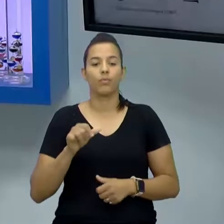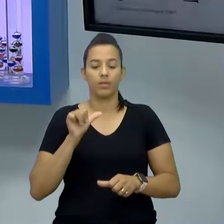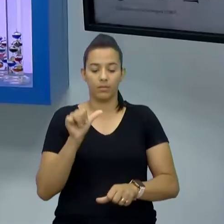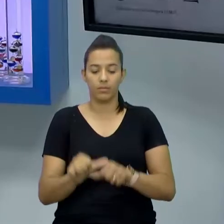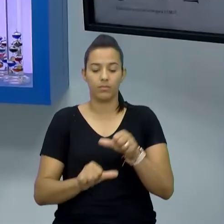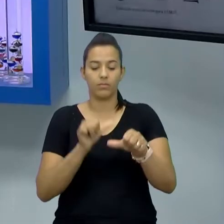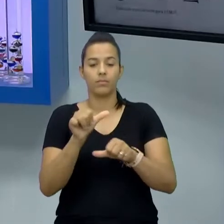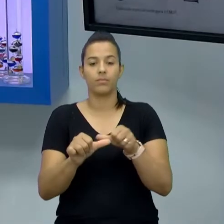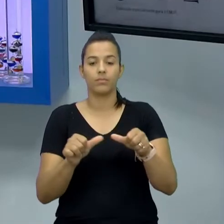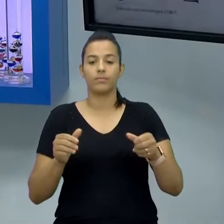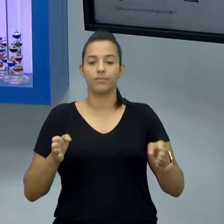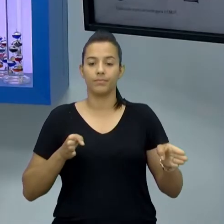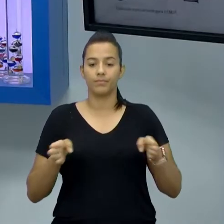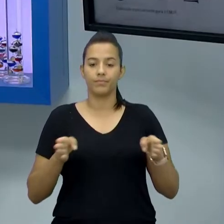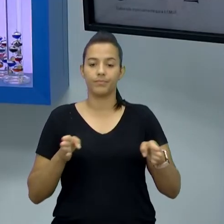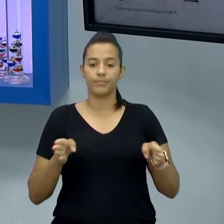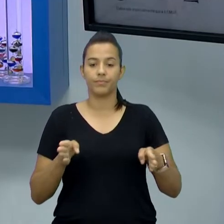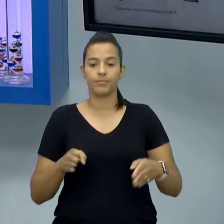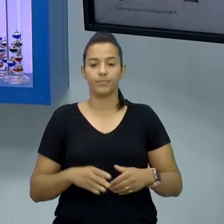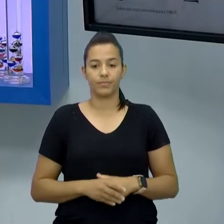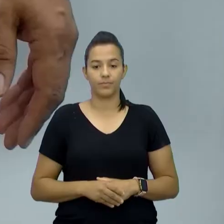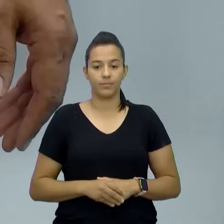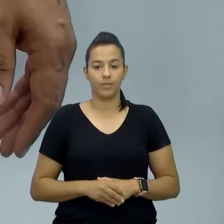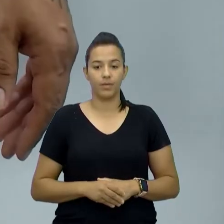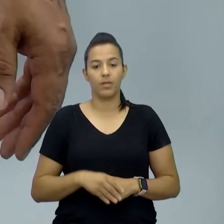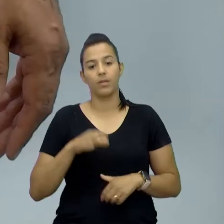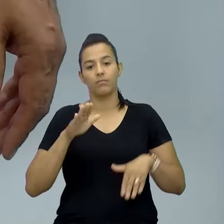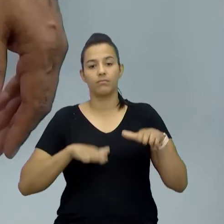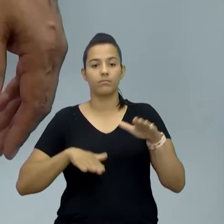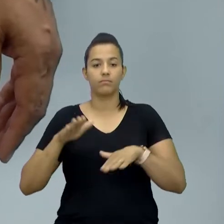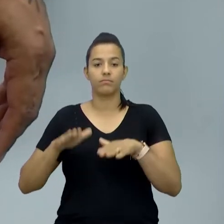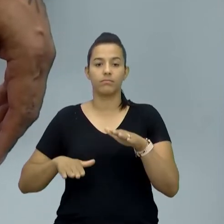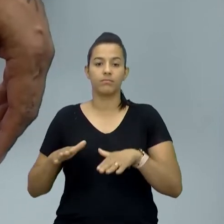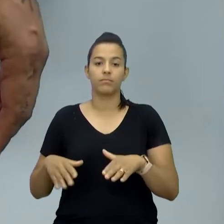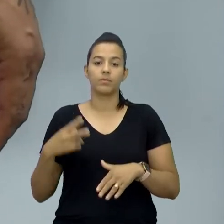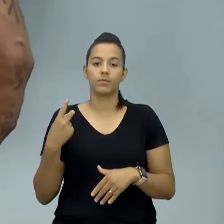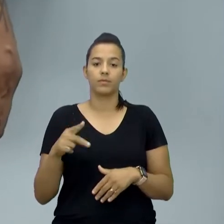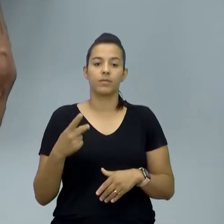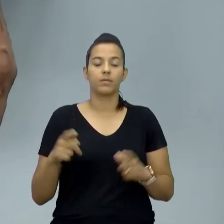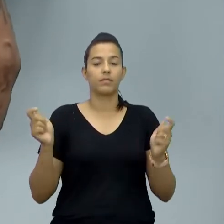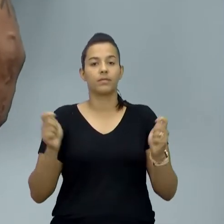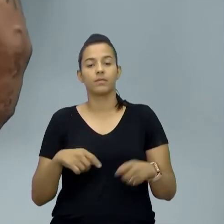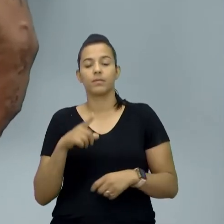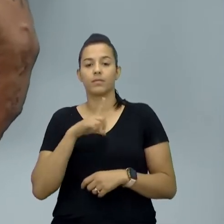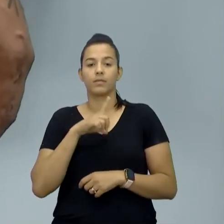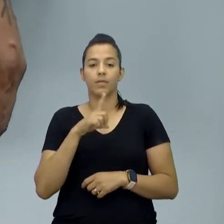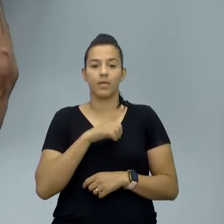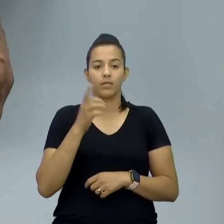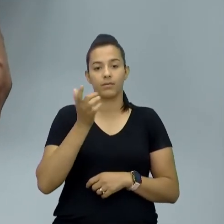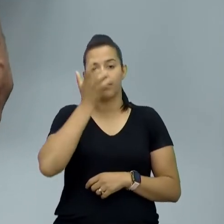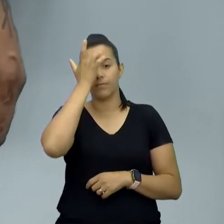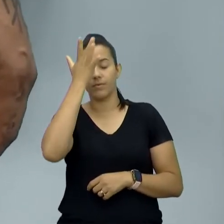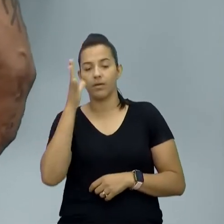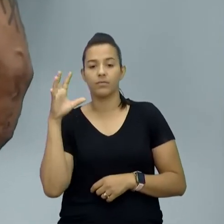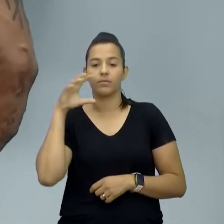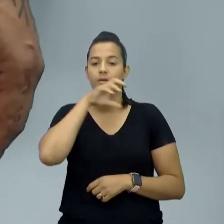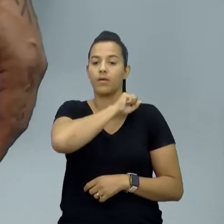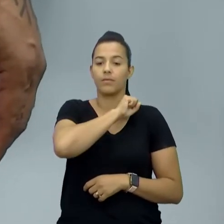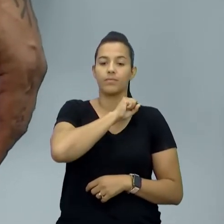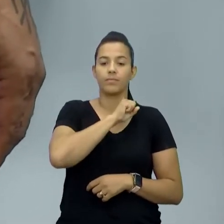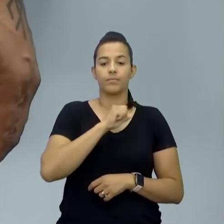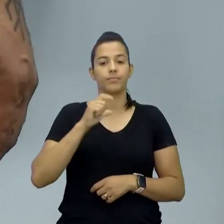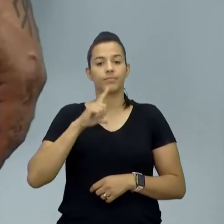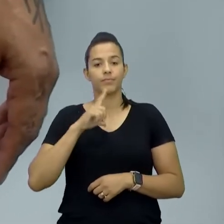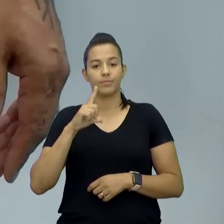alteração no período dessa mola, né? Depende de como que essa mola ela tem a facilidade de elongar mais rapidamente,